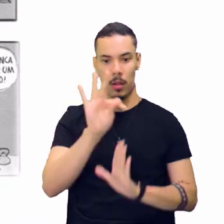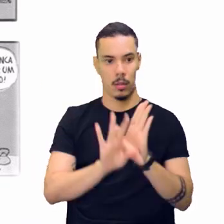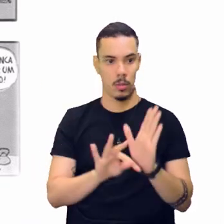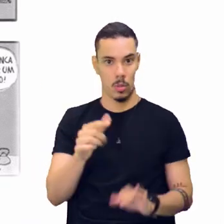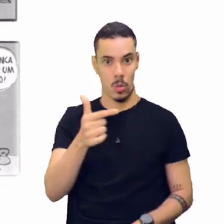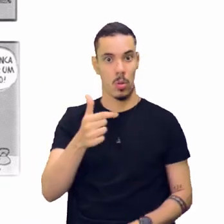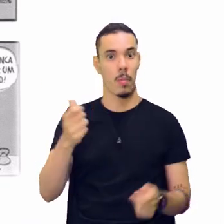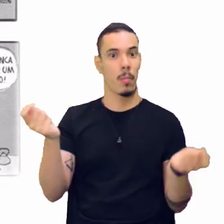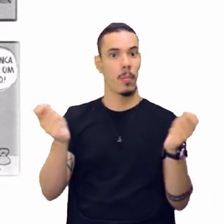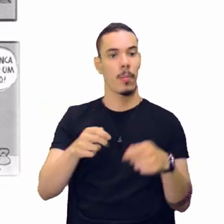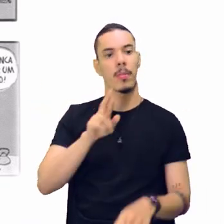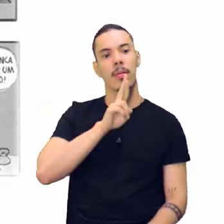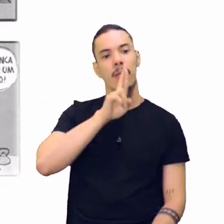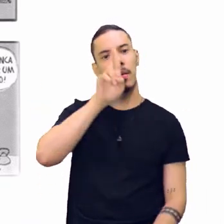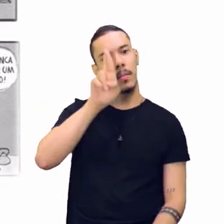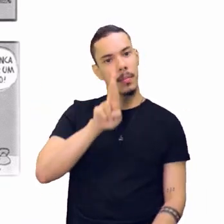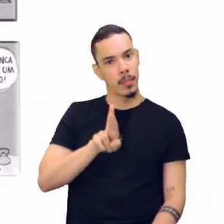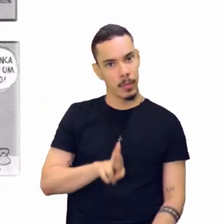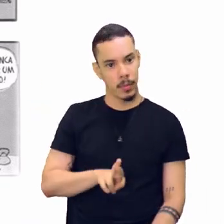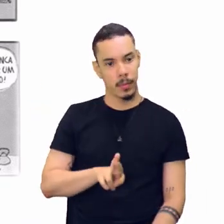poder responder a questão